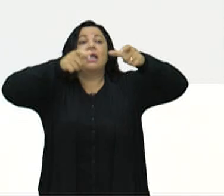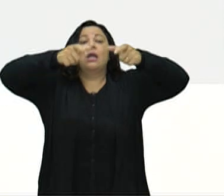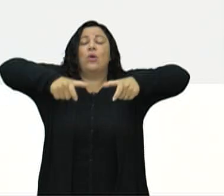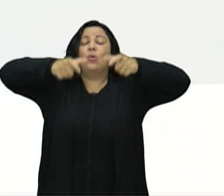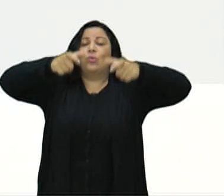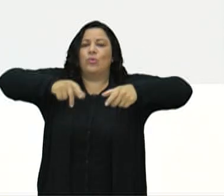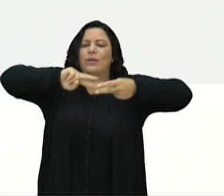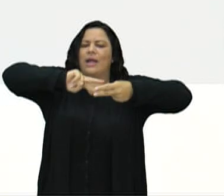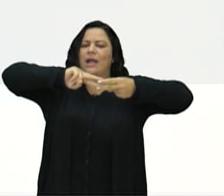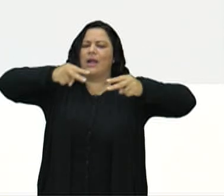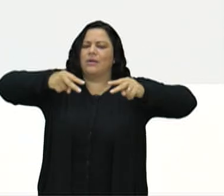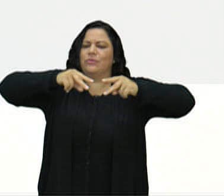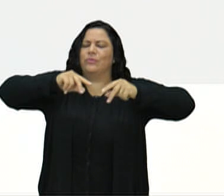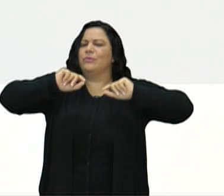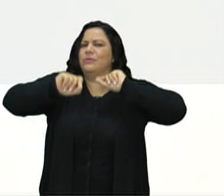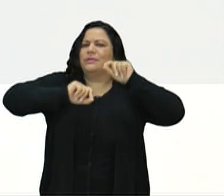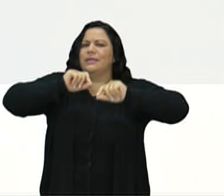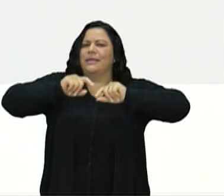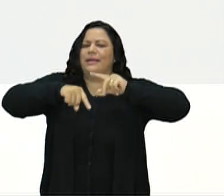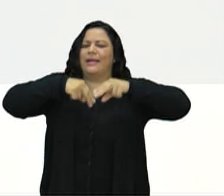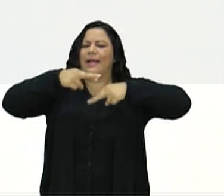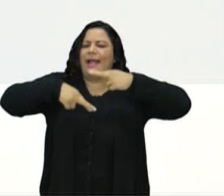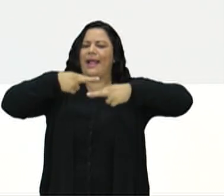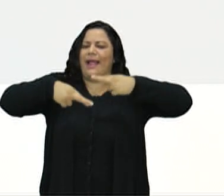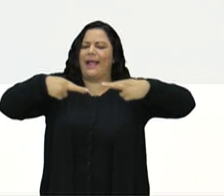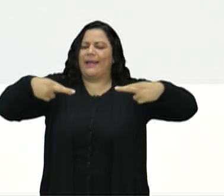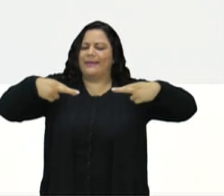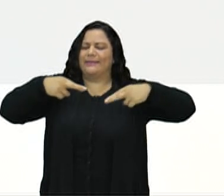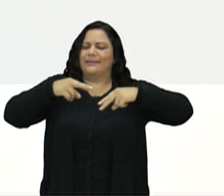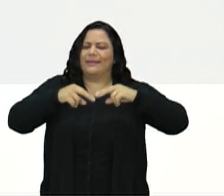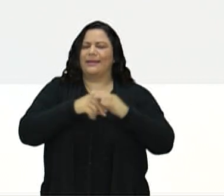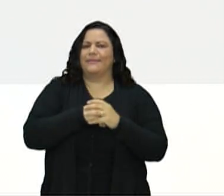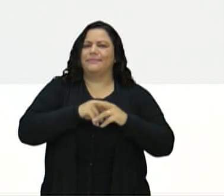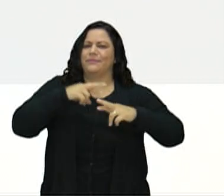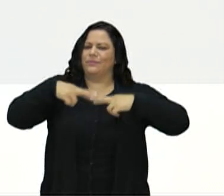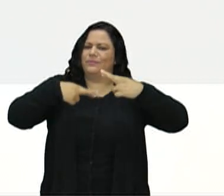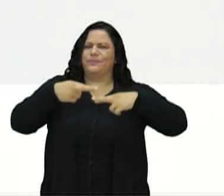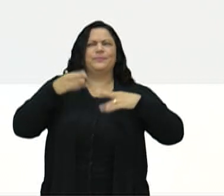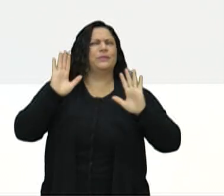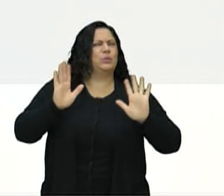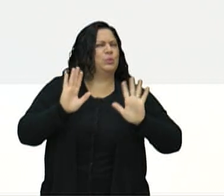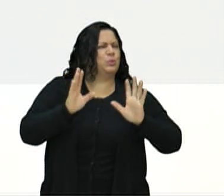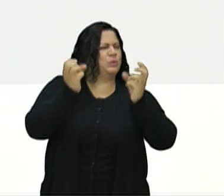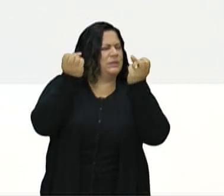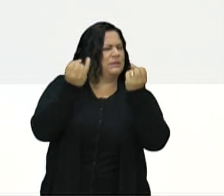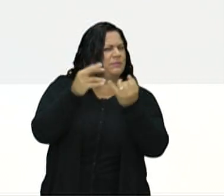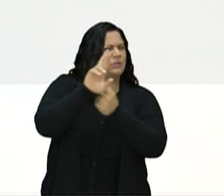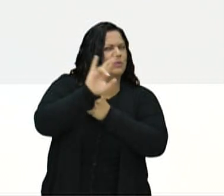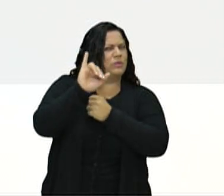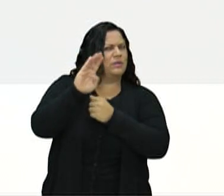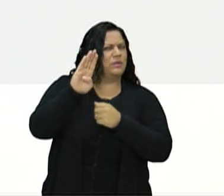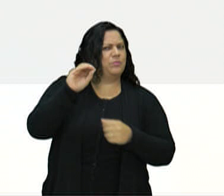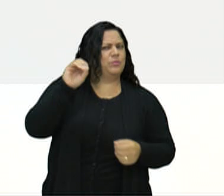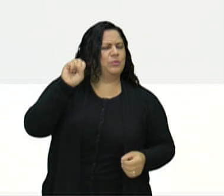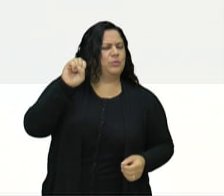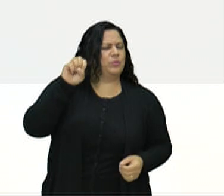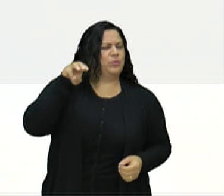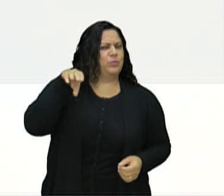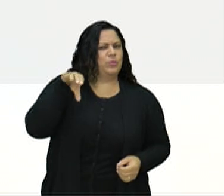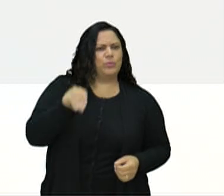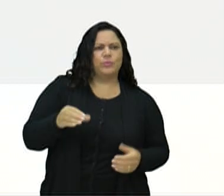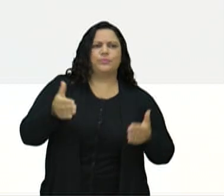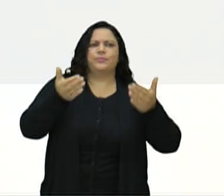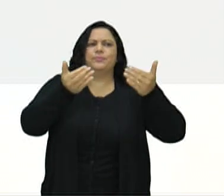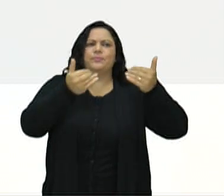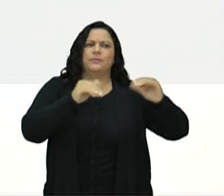e das subunidades ribossômicas. Acabei de falar de algo de ribossomo para vocês, né? É o local de síntese das proteínas